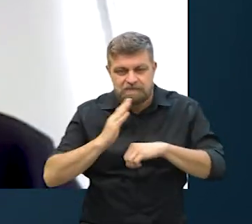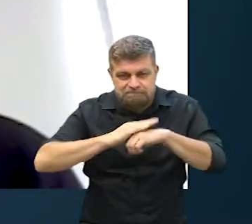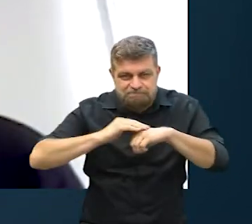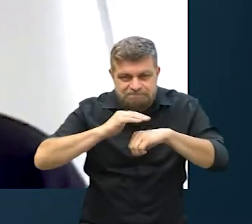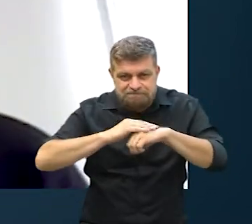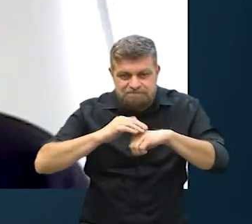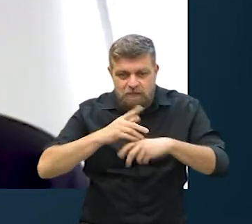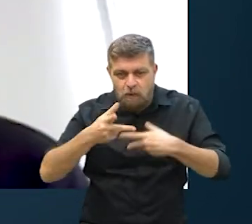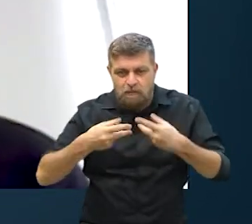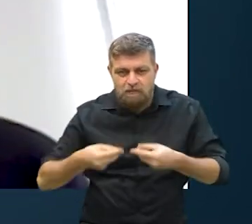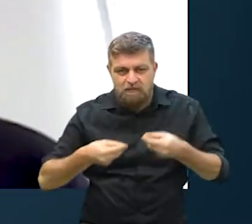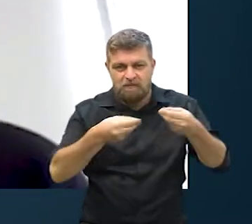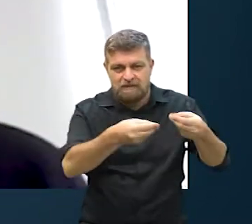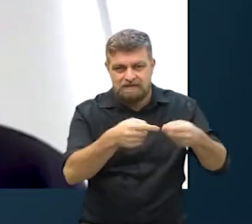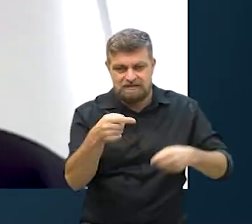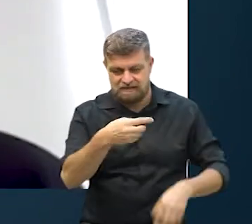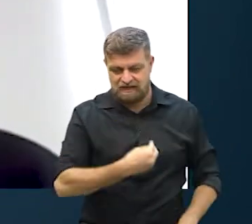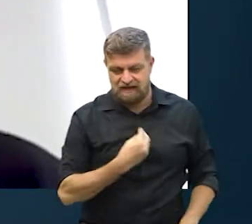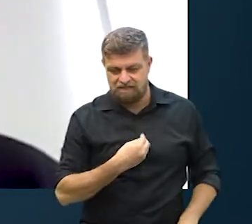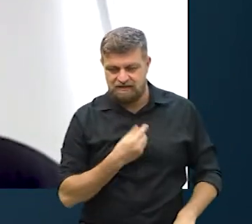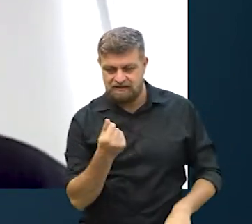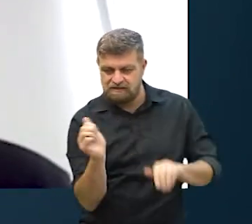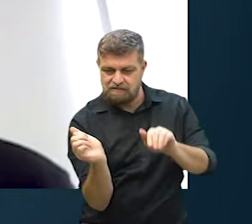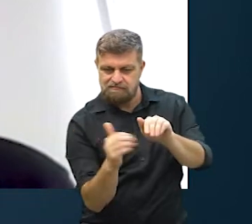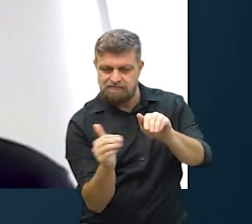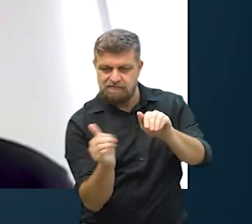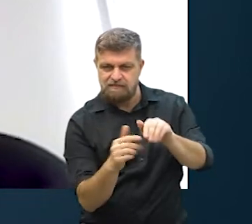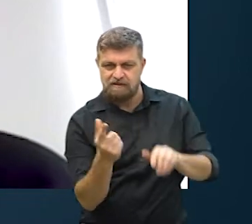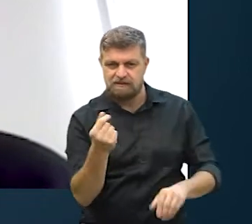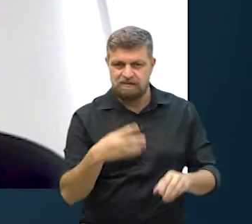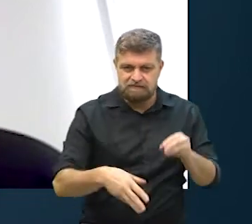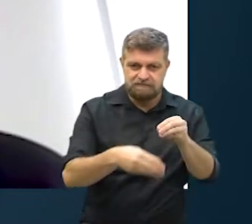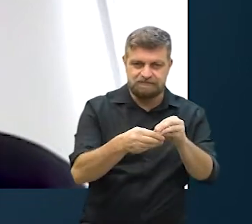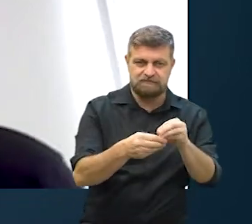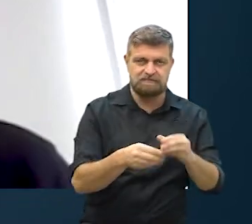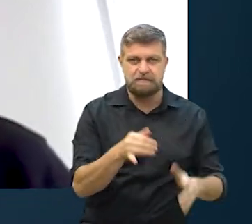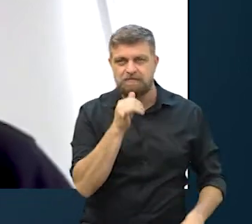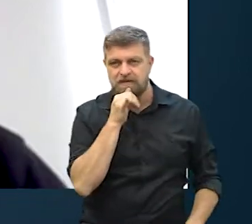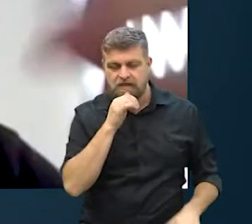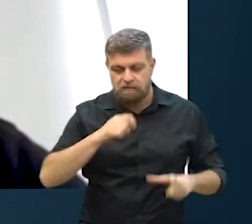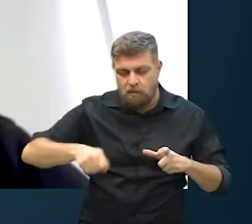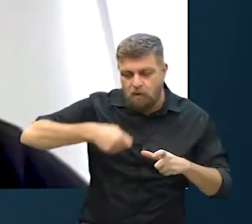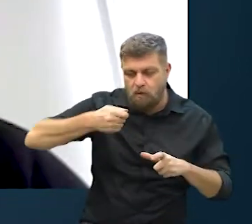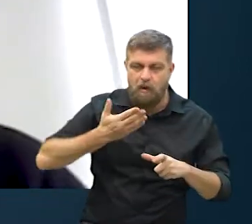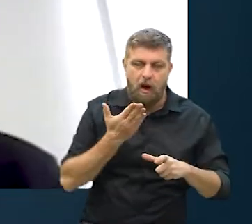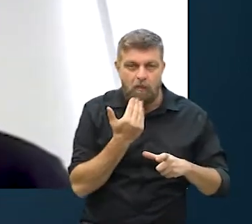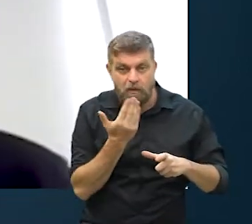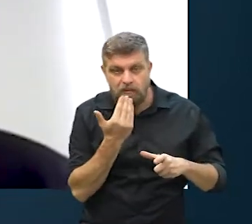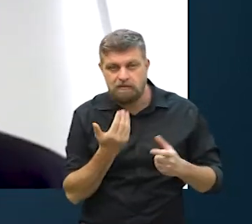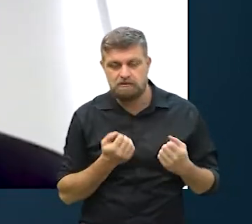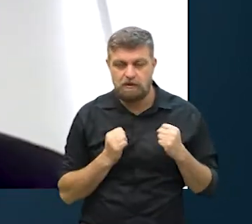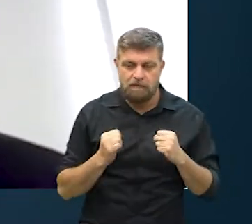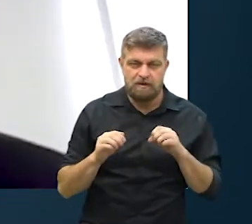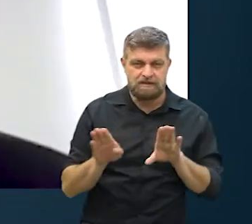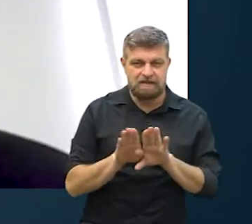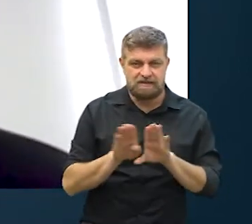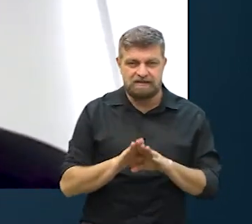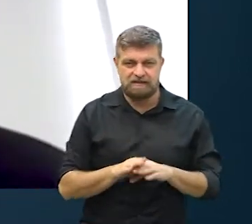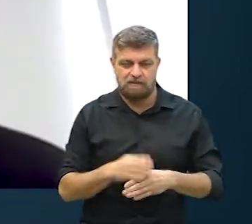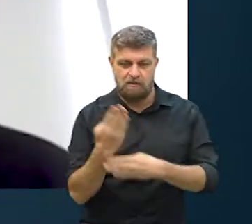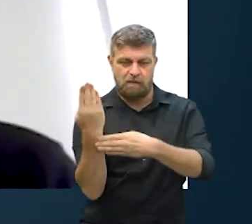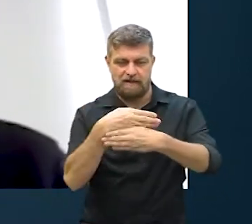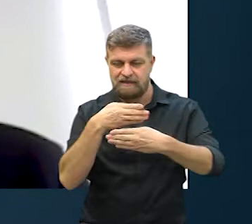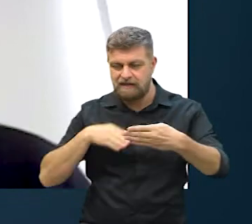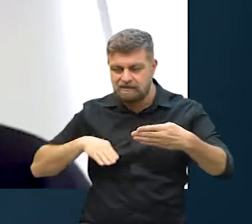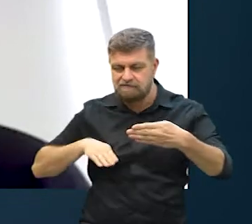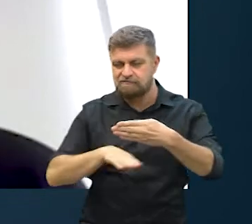né, um pequeno detalhe, além do dia deles, eles conseguirem ganhar um almoço, ganharem um